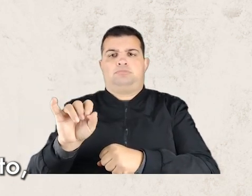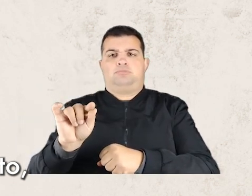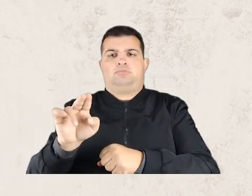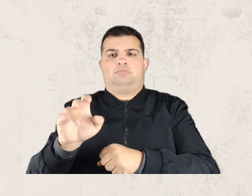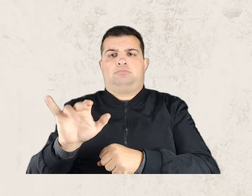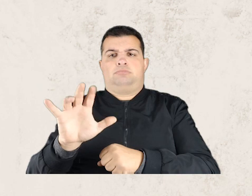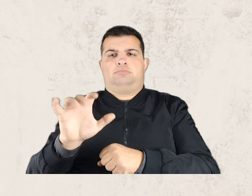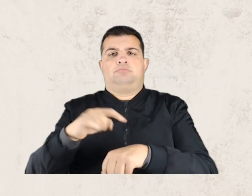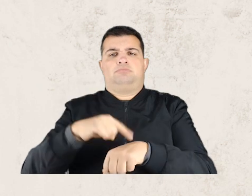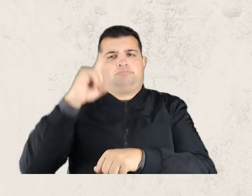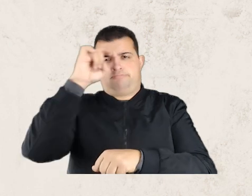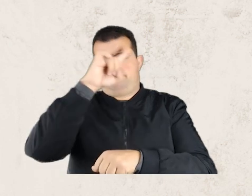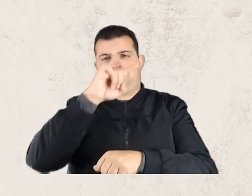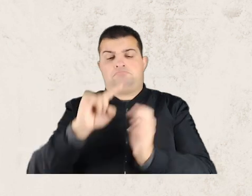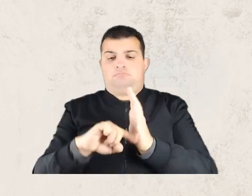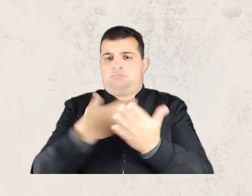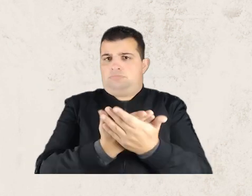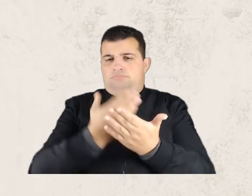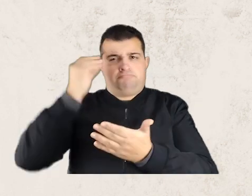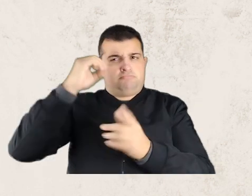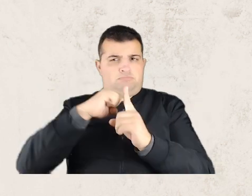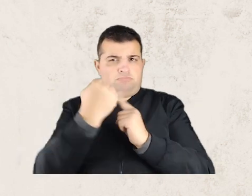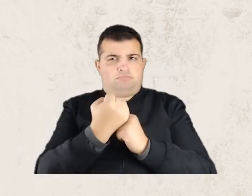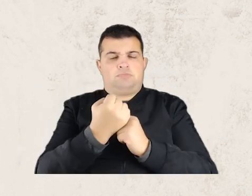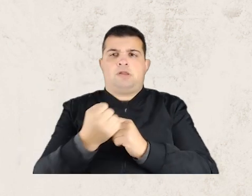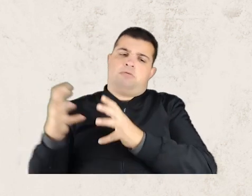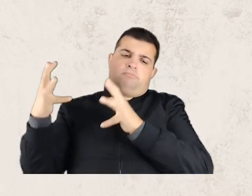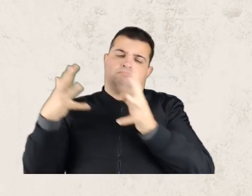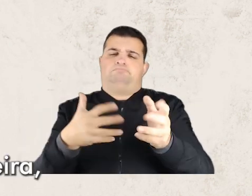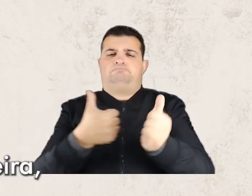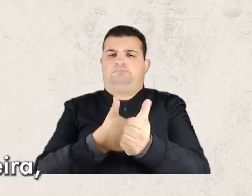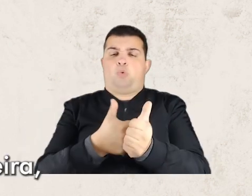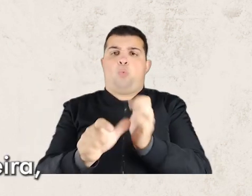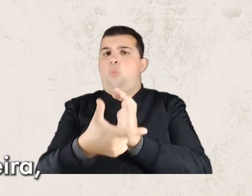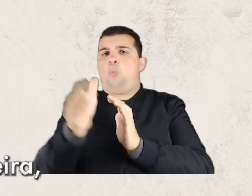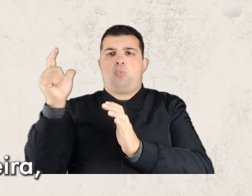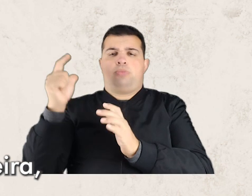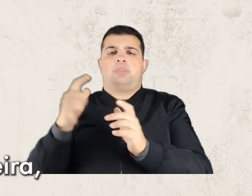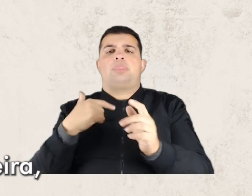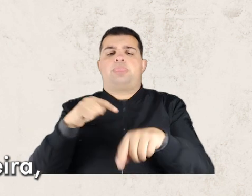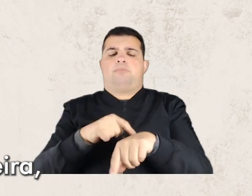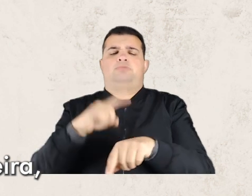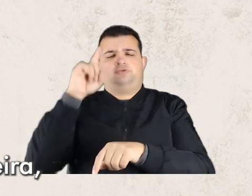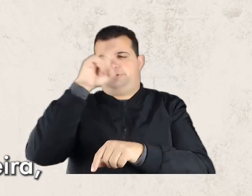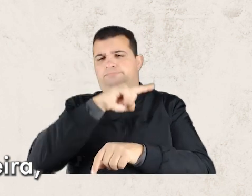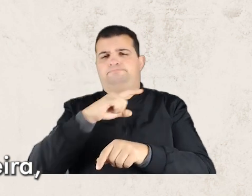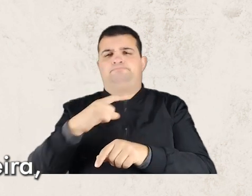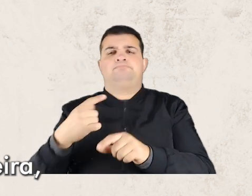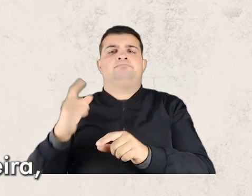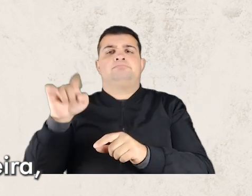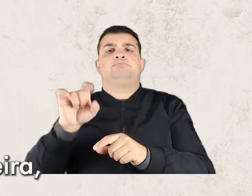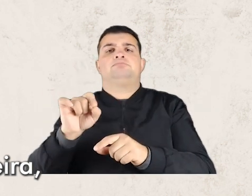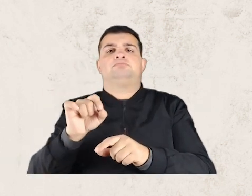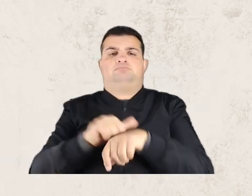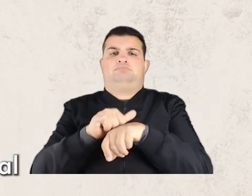relações raciais. E aqui no Brasil, no final da década de 1920, como lembra o psicólogo Fernando Figueira, foi um